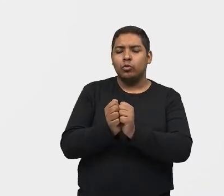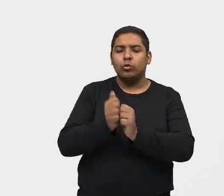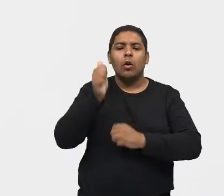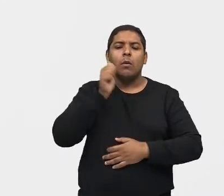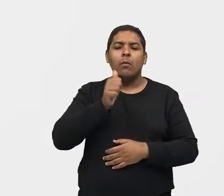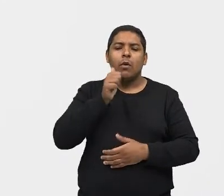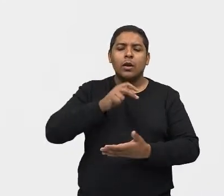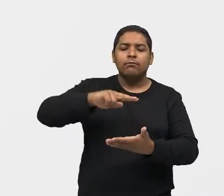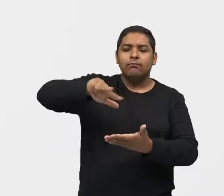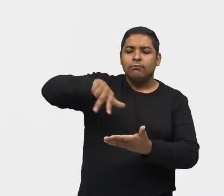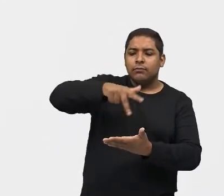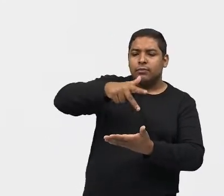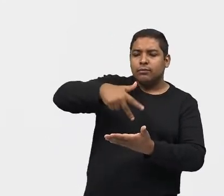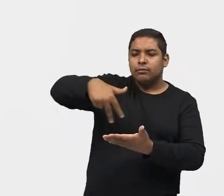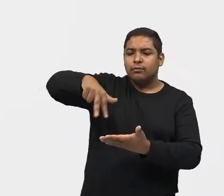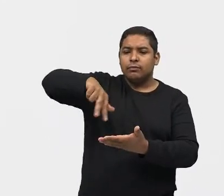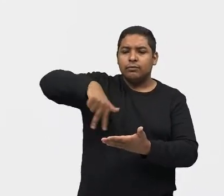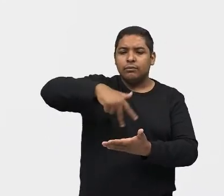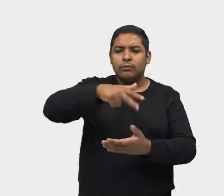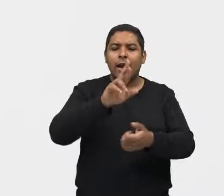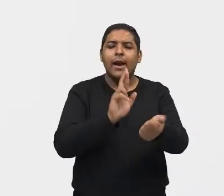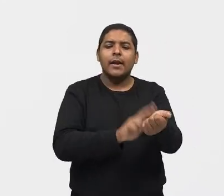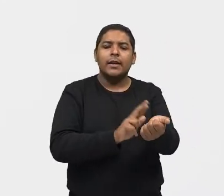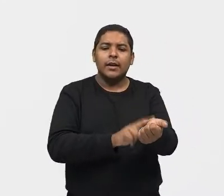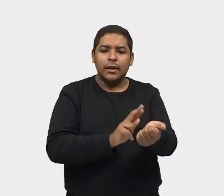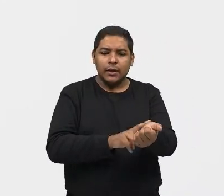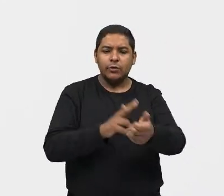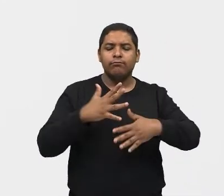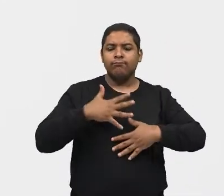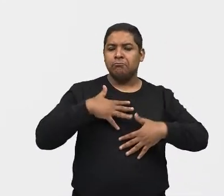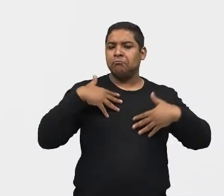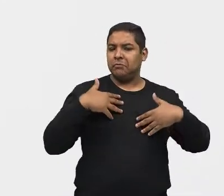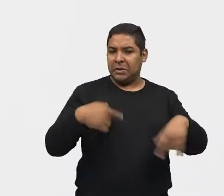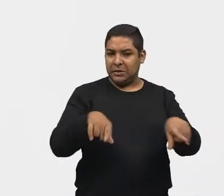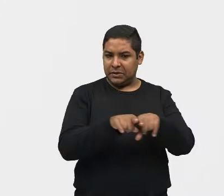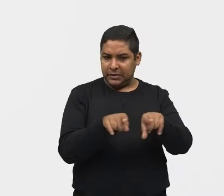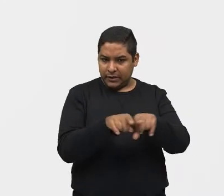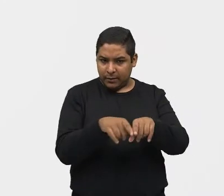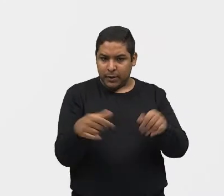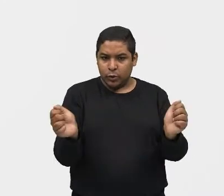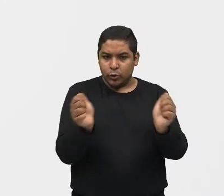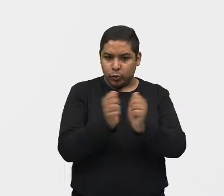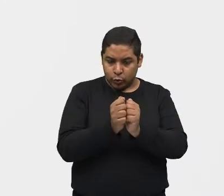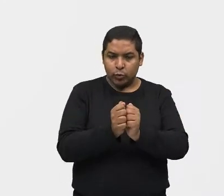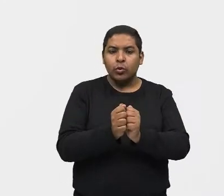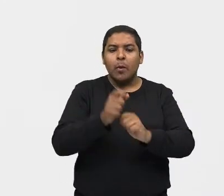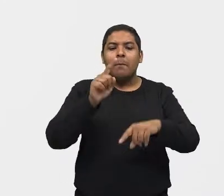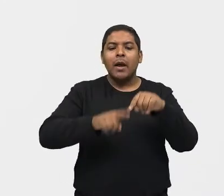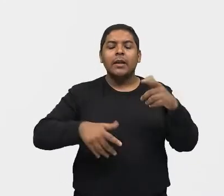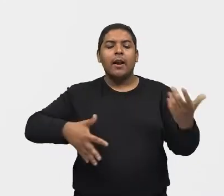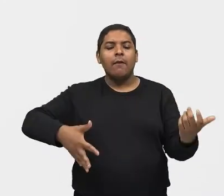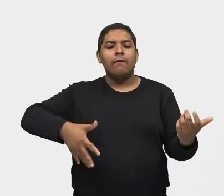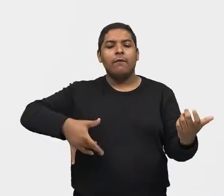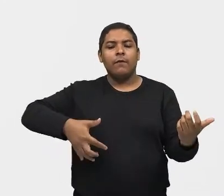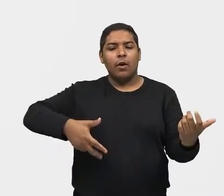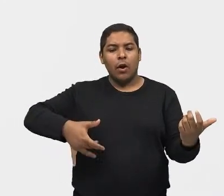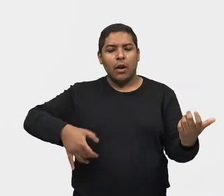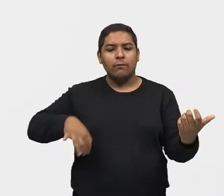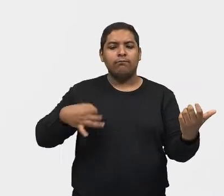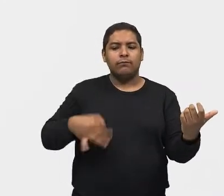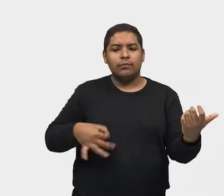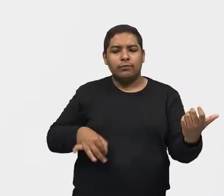gestos de proteção, ritmo e elegância. É acompanhada por instrumentos como o violão, o